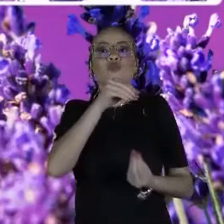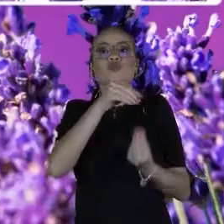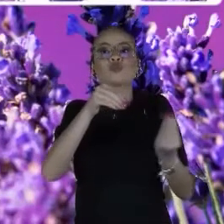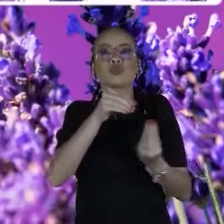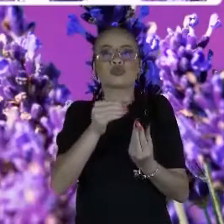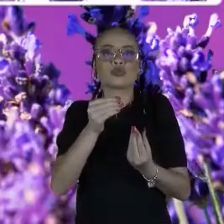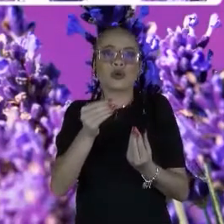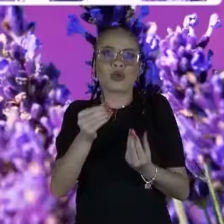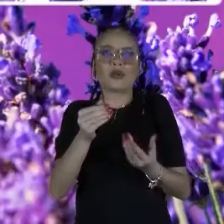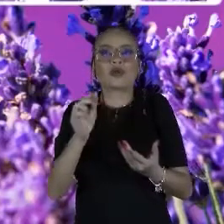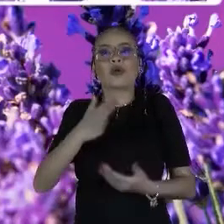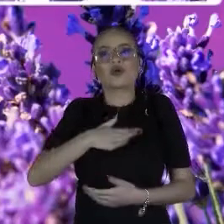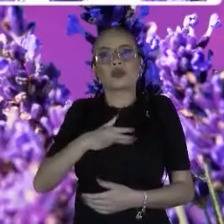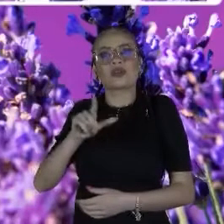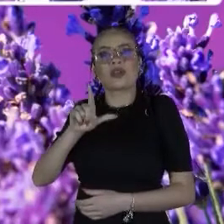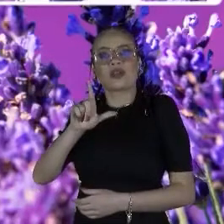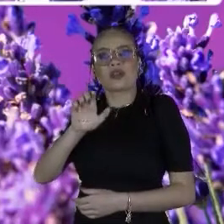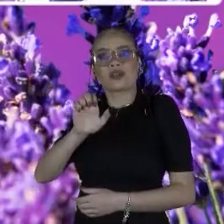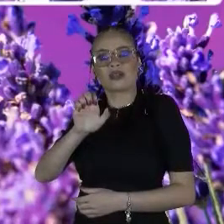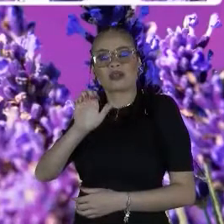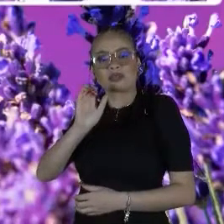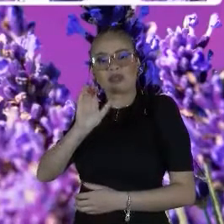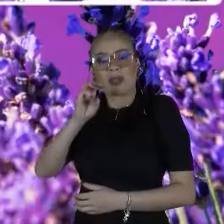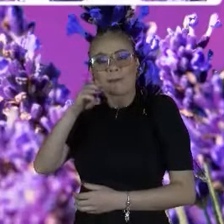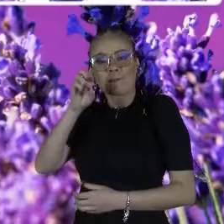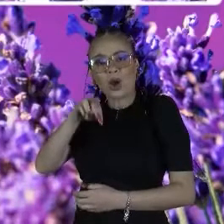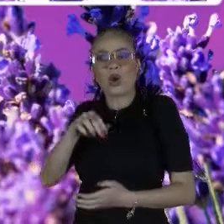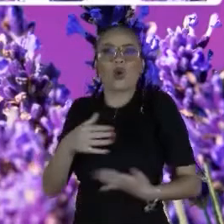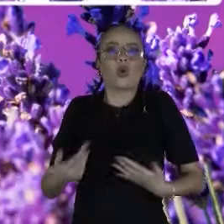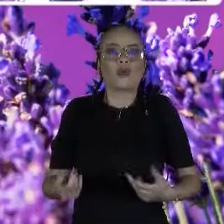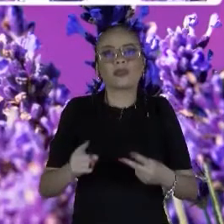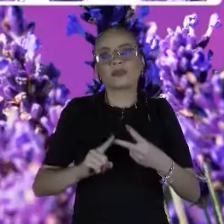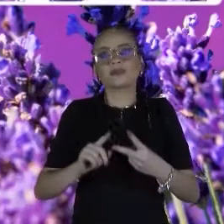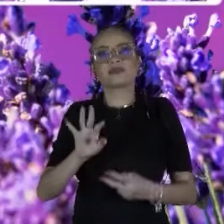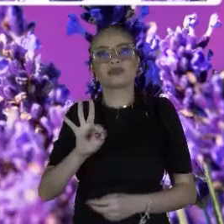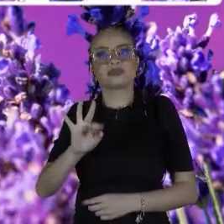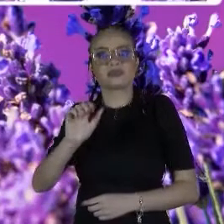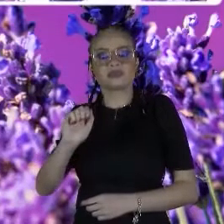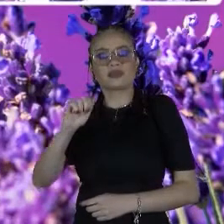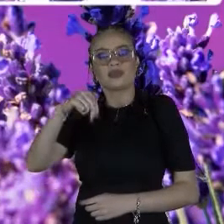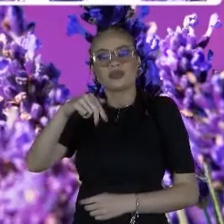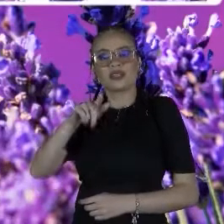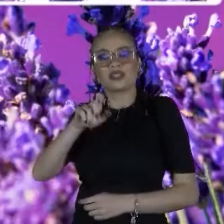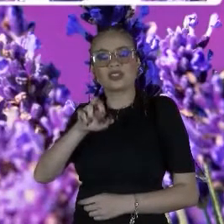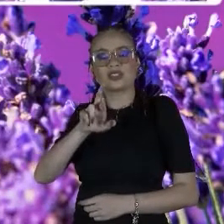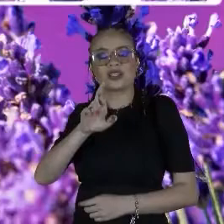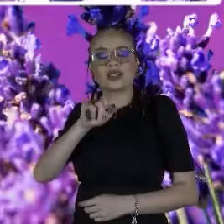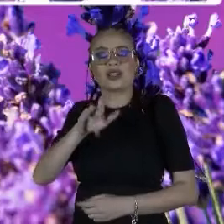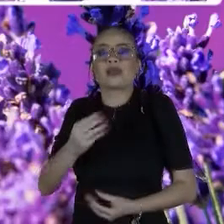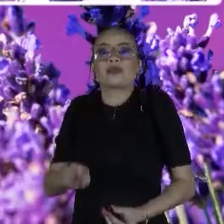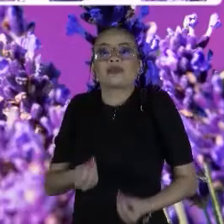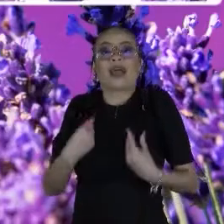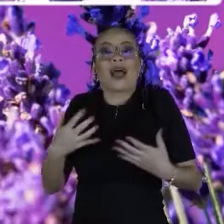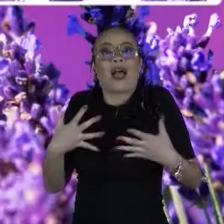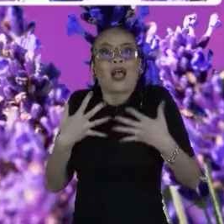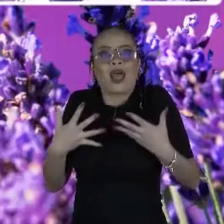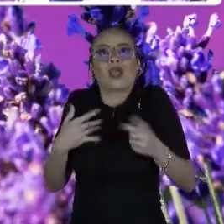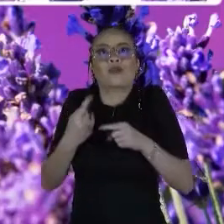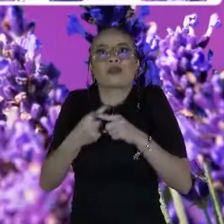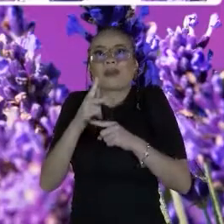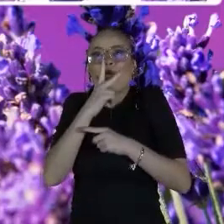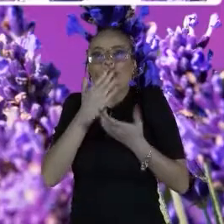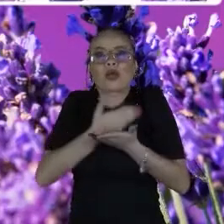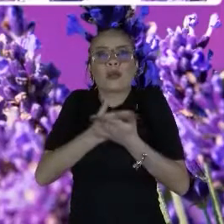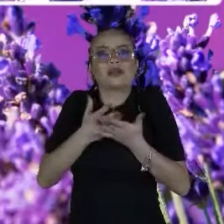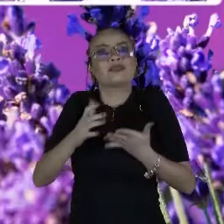caso aqui a gente está mostrando o Léo Mas eu também adoro sal tangerina gente porque assim ele já desperta aquela sensação de felicidade se você já começa o